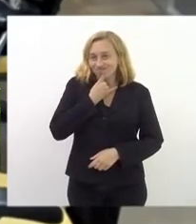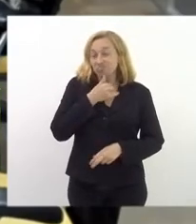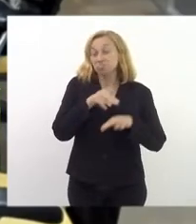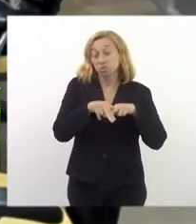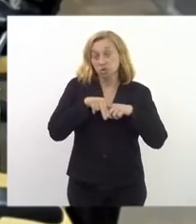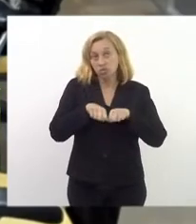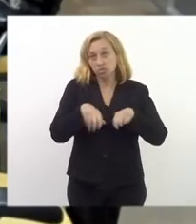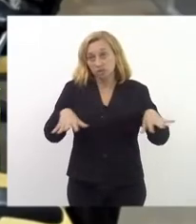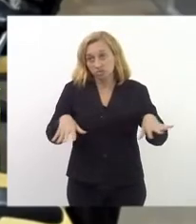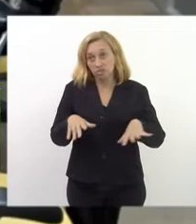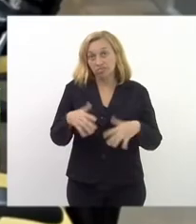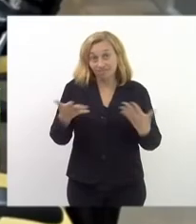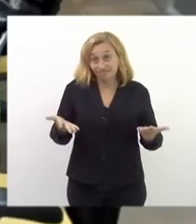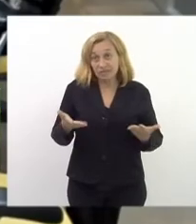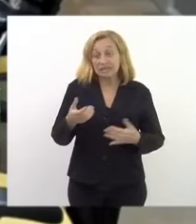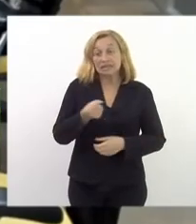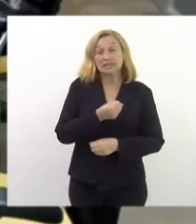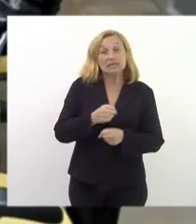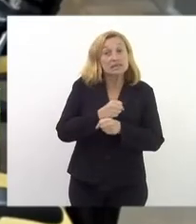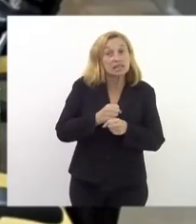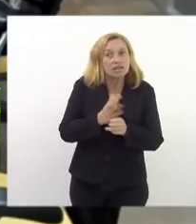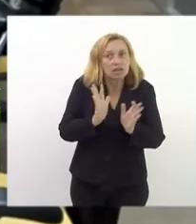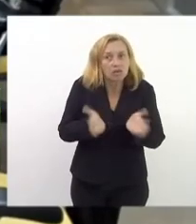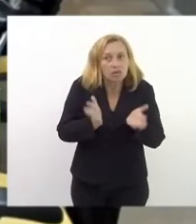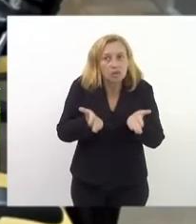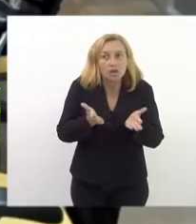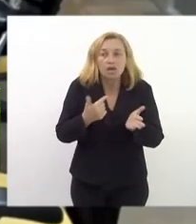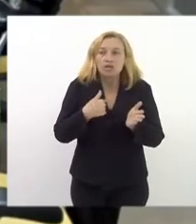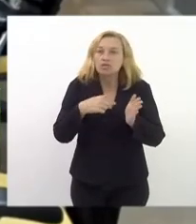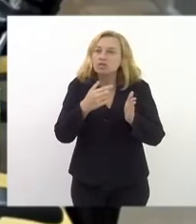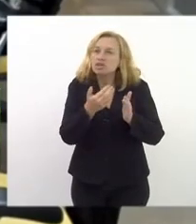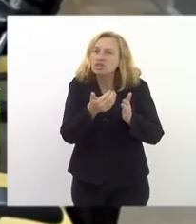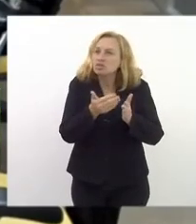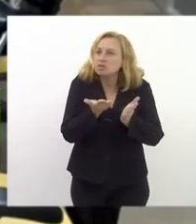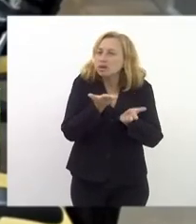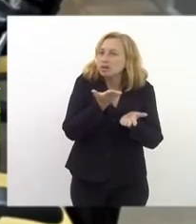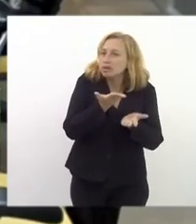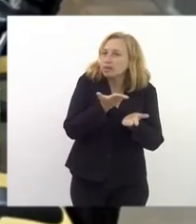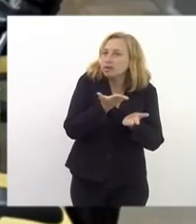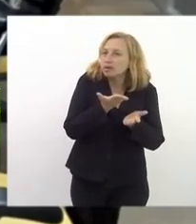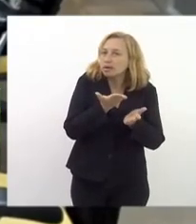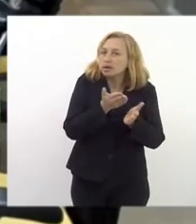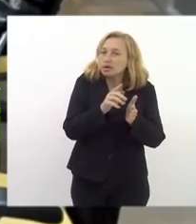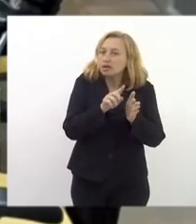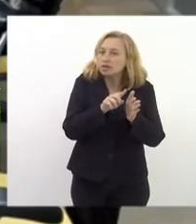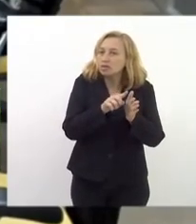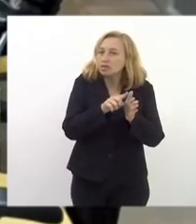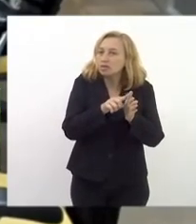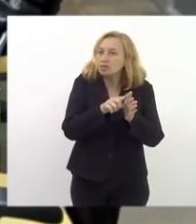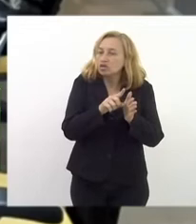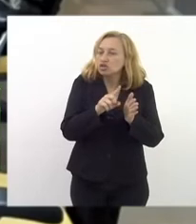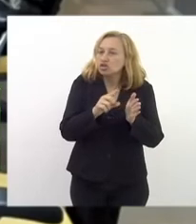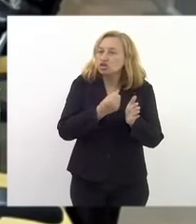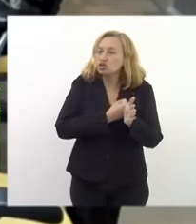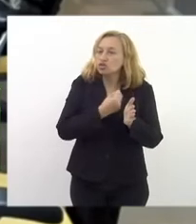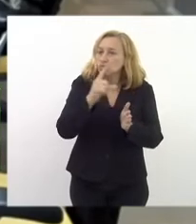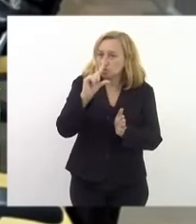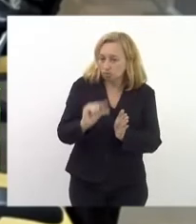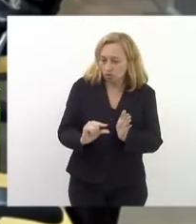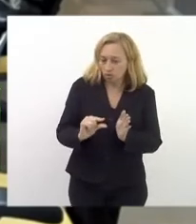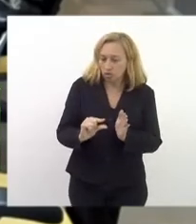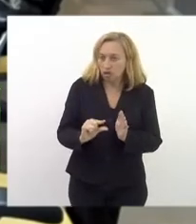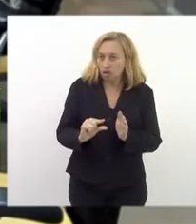da pandemia. Esse ano, eu estou tendo uma queda em relação ao ano anterior. Por quê?